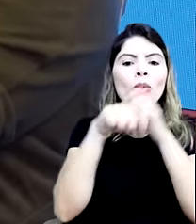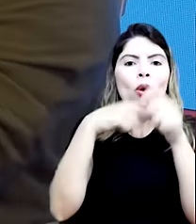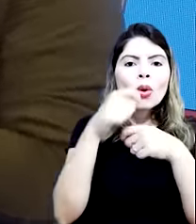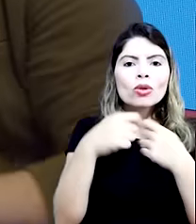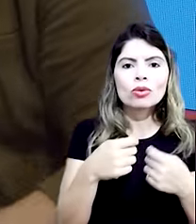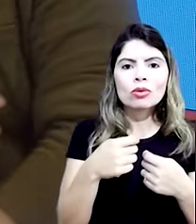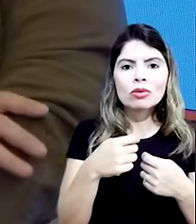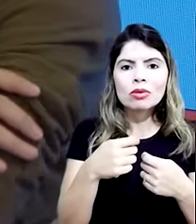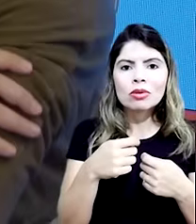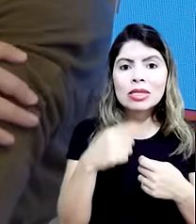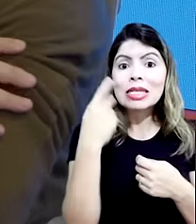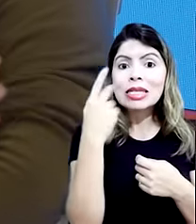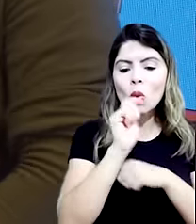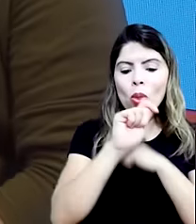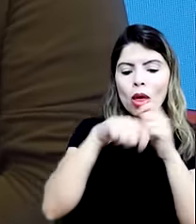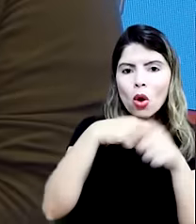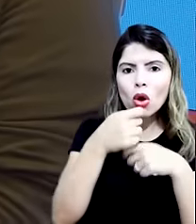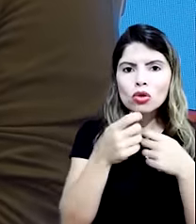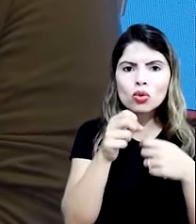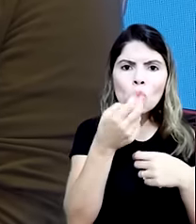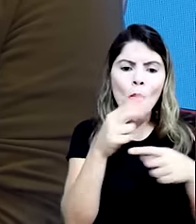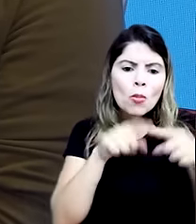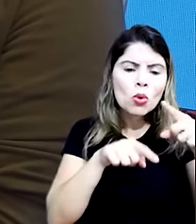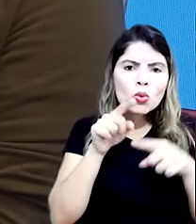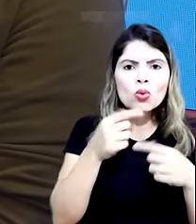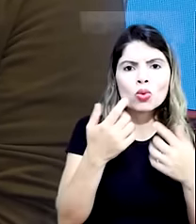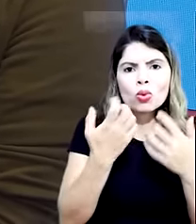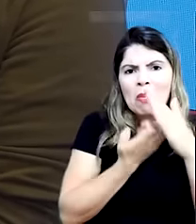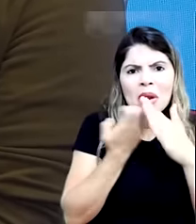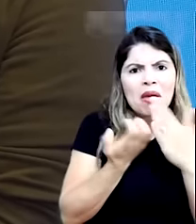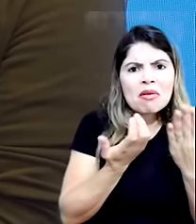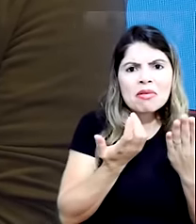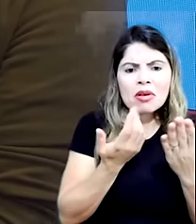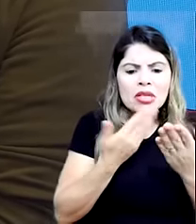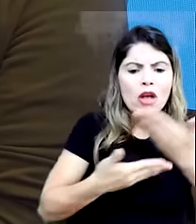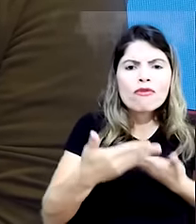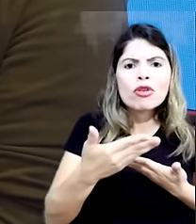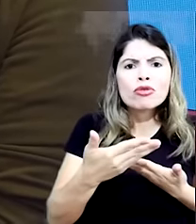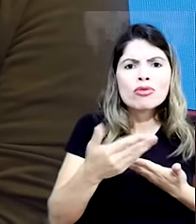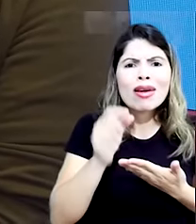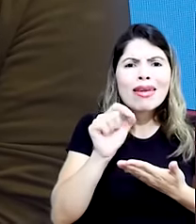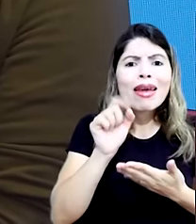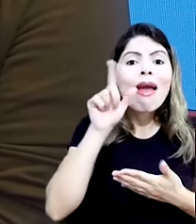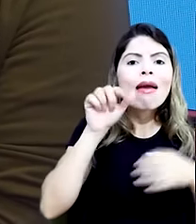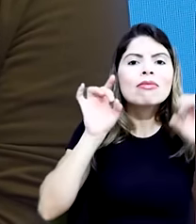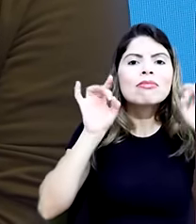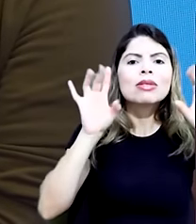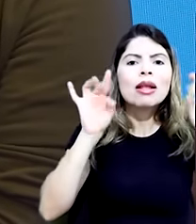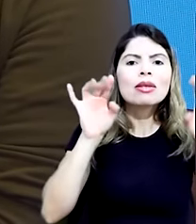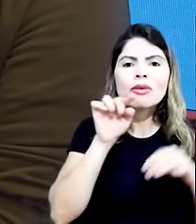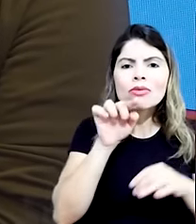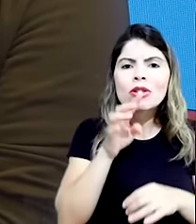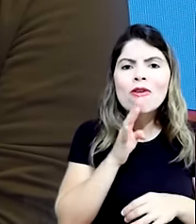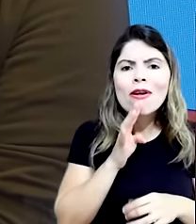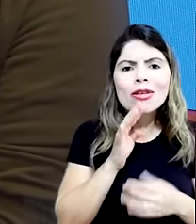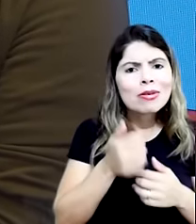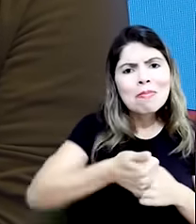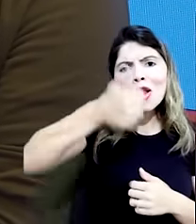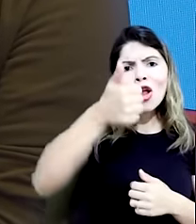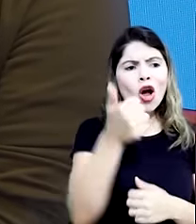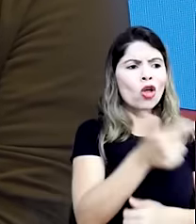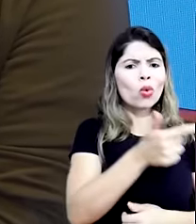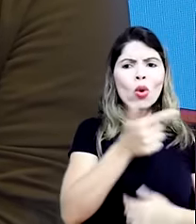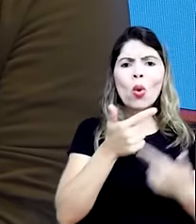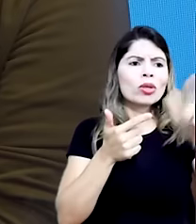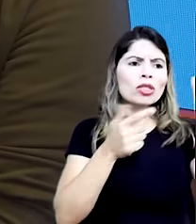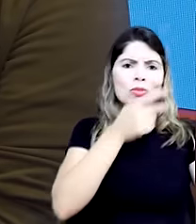que é o especialista do seu negócio do que você tá vendendo é é é o empresário então é é essa segurança